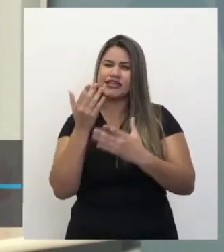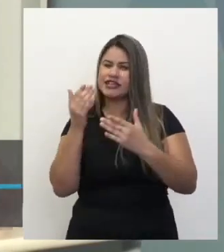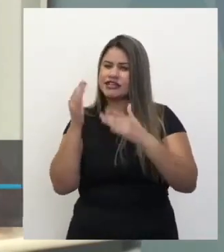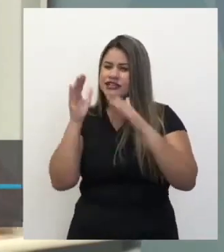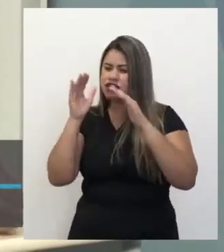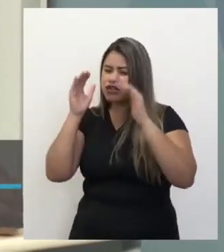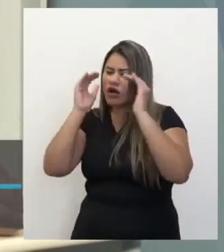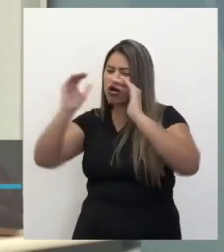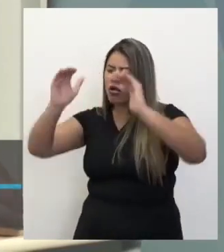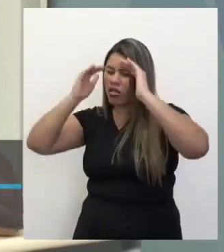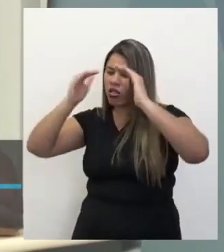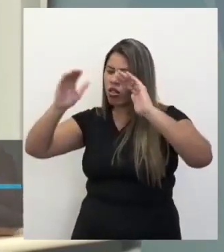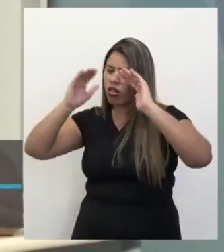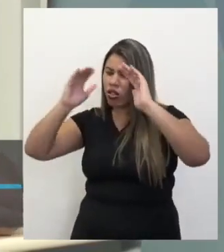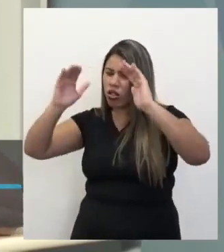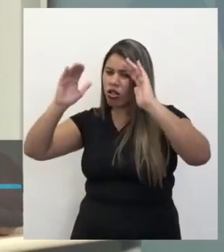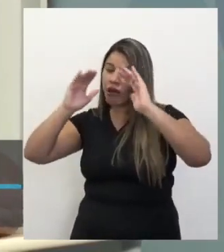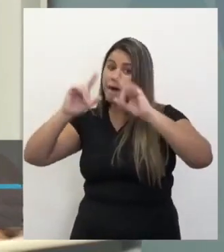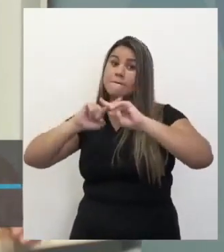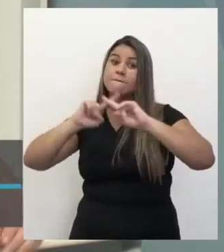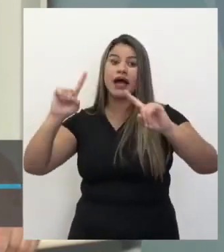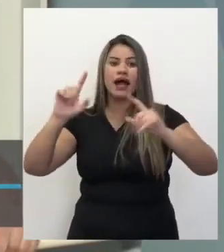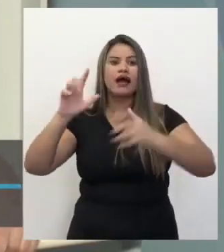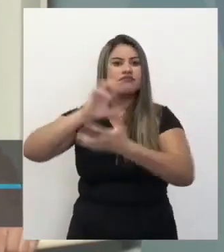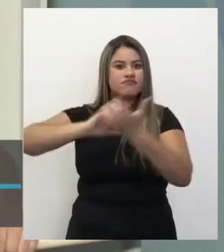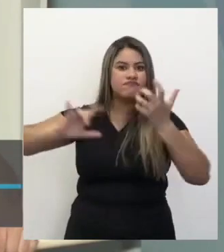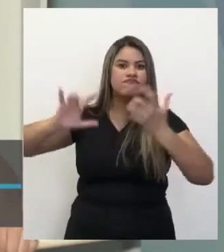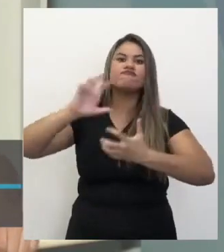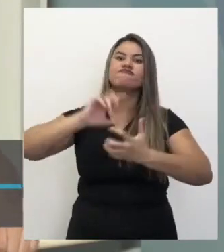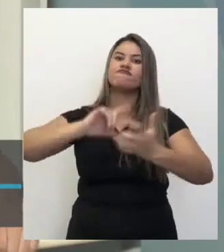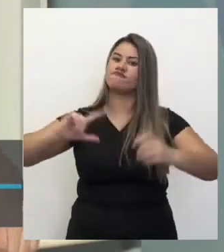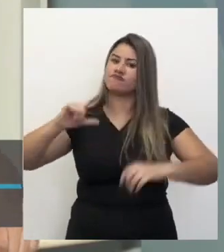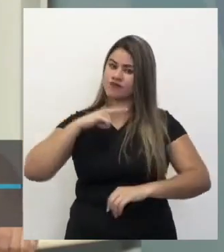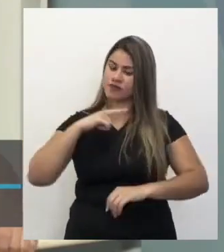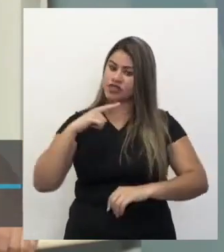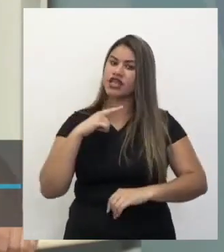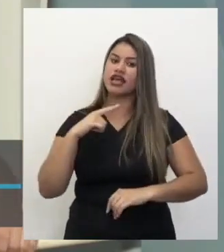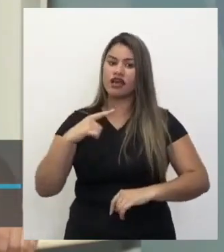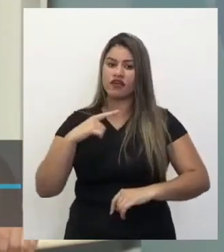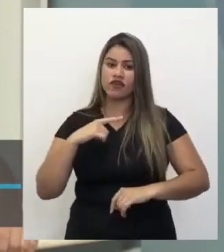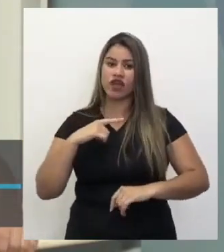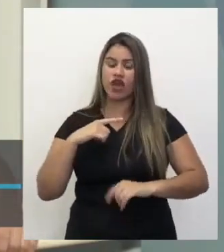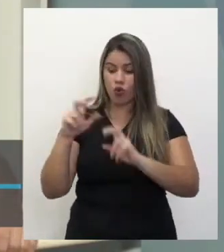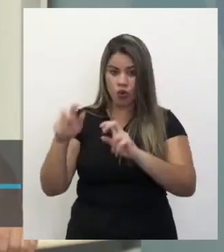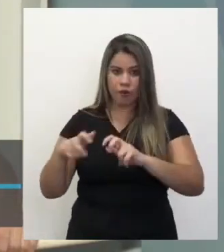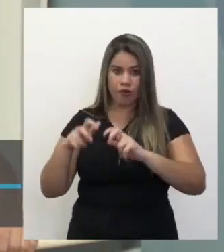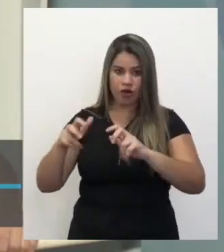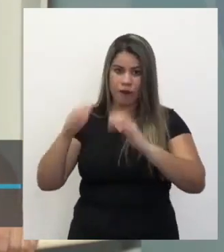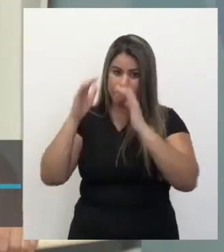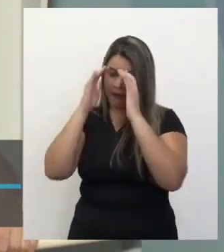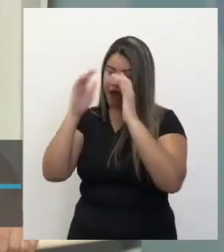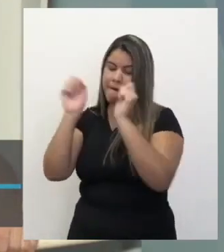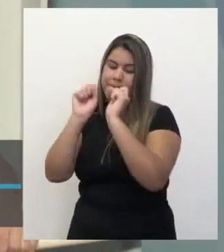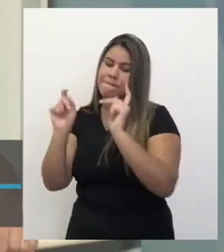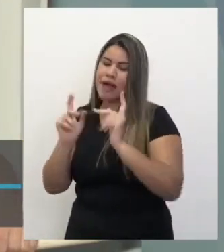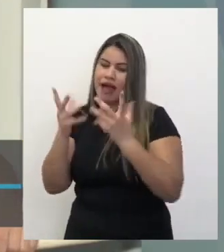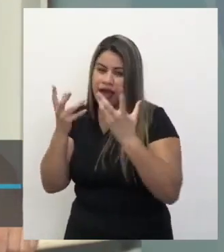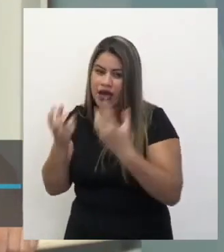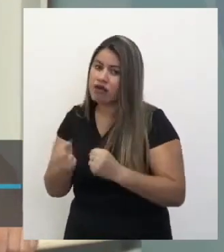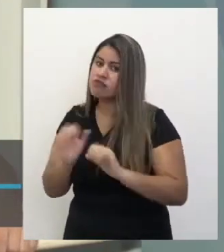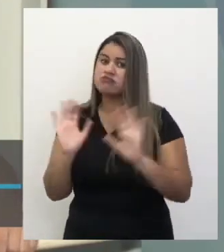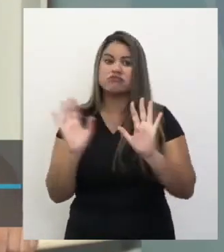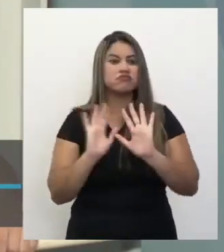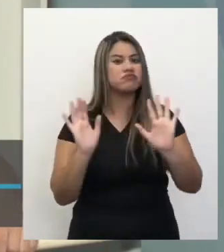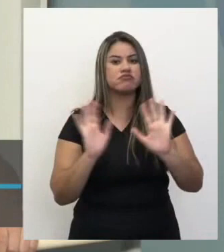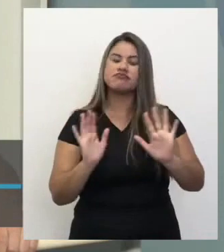submissos, houveram revoltas camponesas, né? Nem sempre os camponeses se submetiam pacificamente a essas